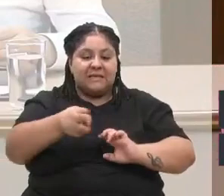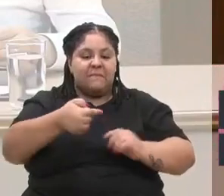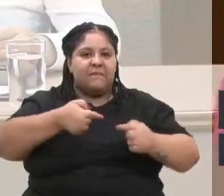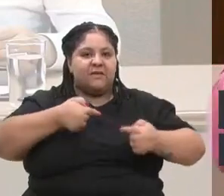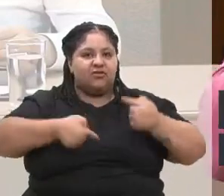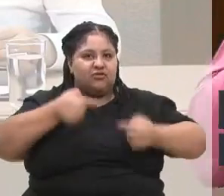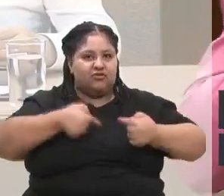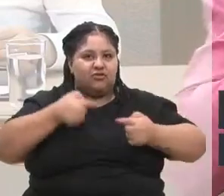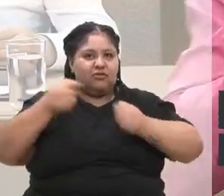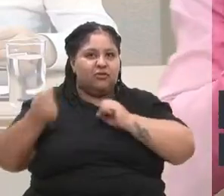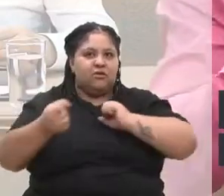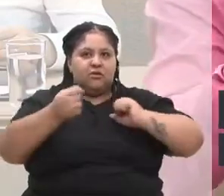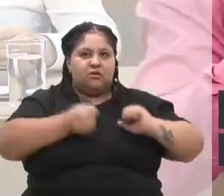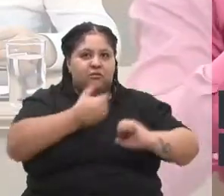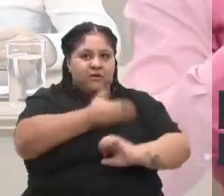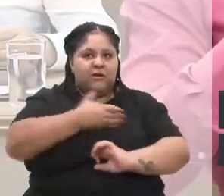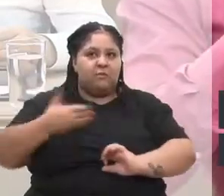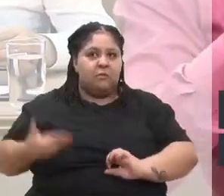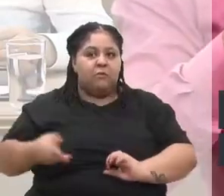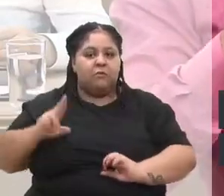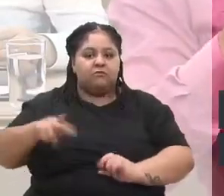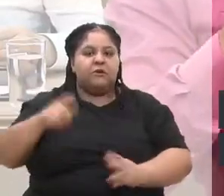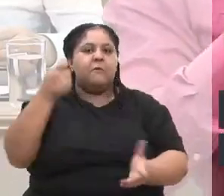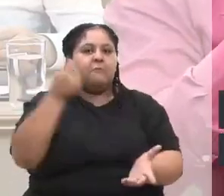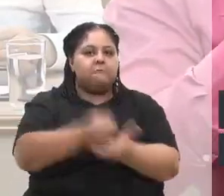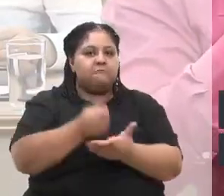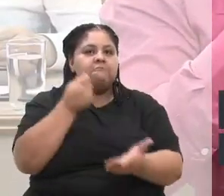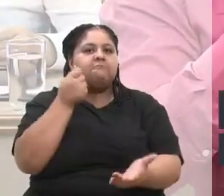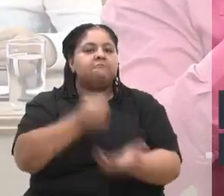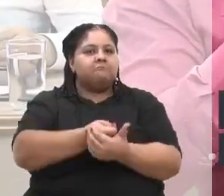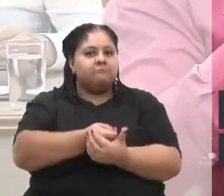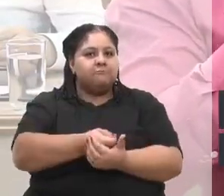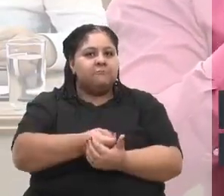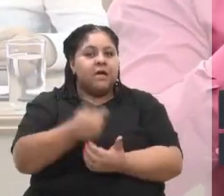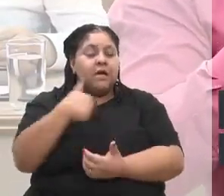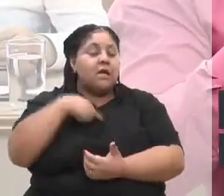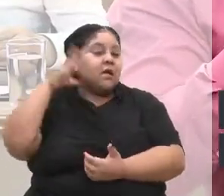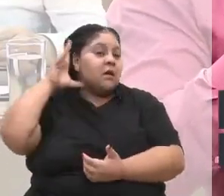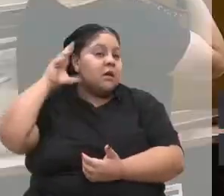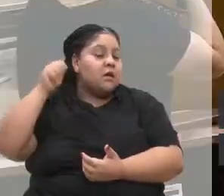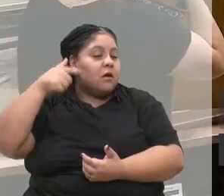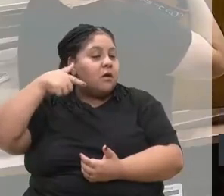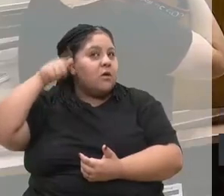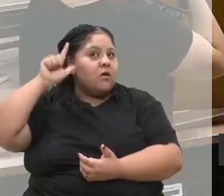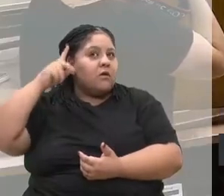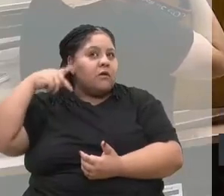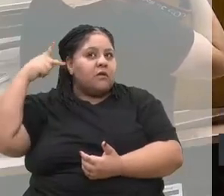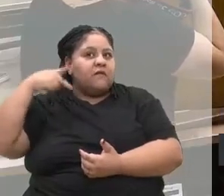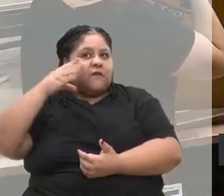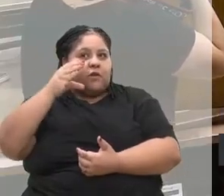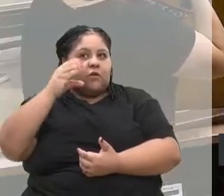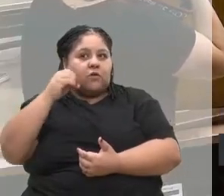O poder público sempre foi cobrado. E eu ouvia ontem da vereadora Corina,